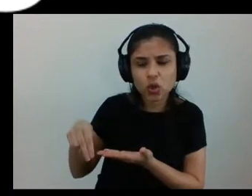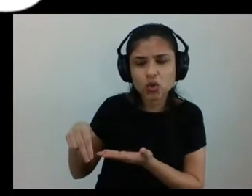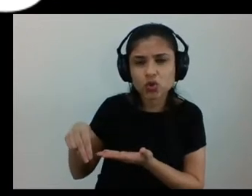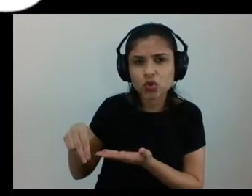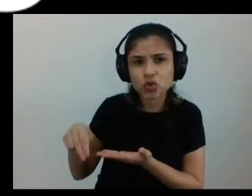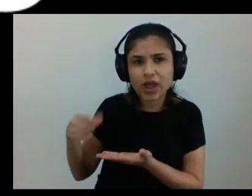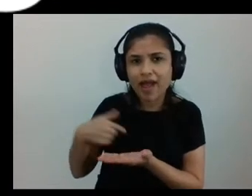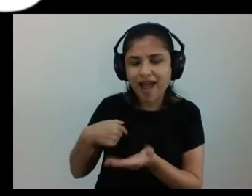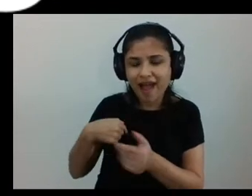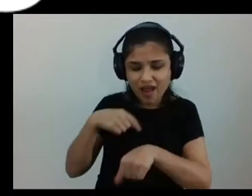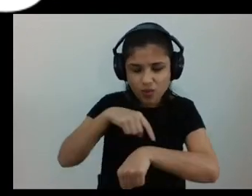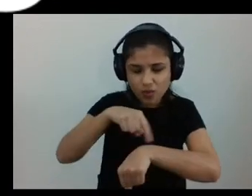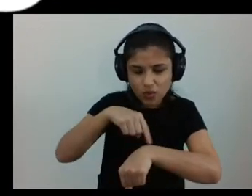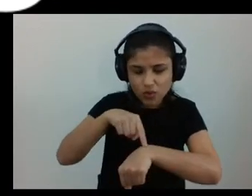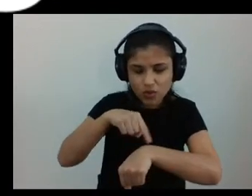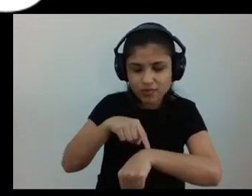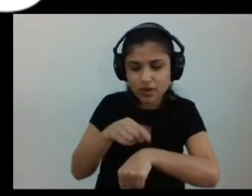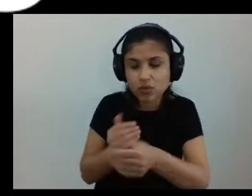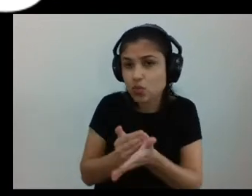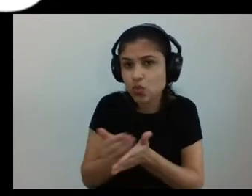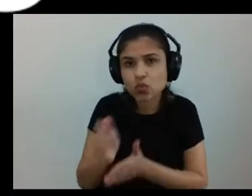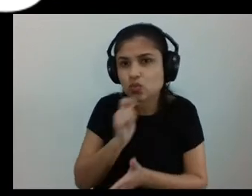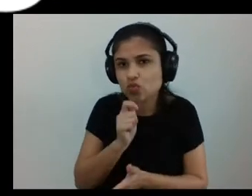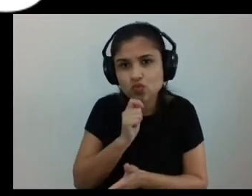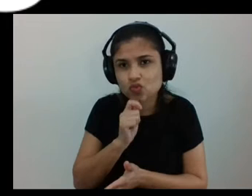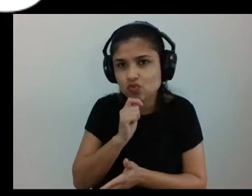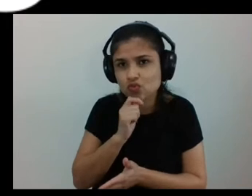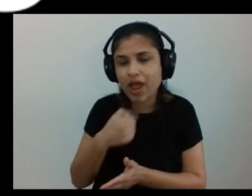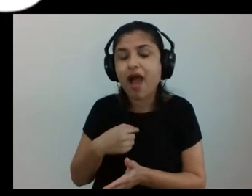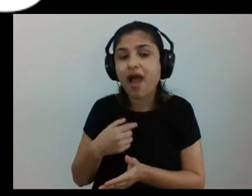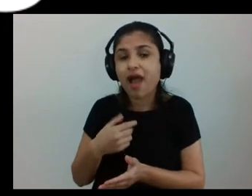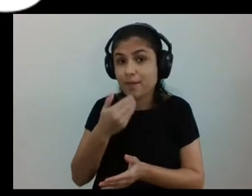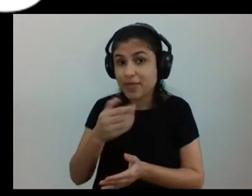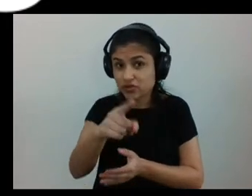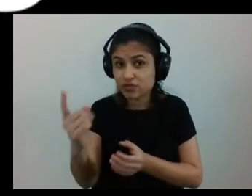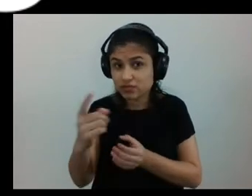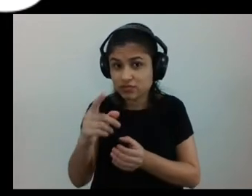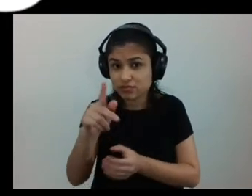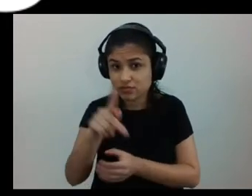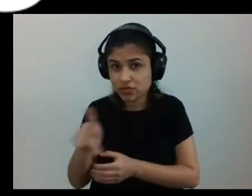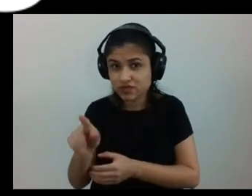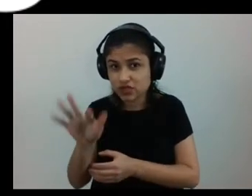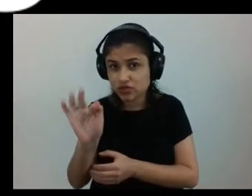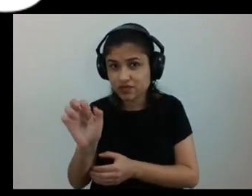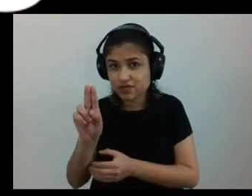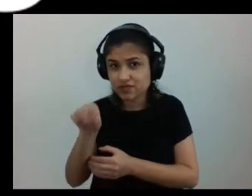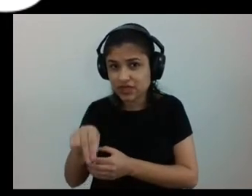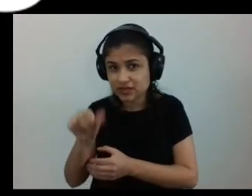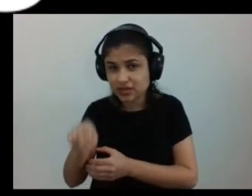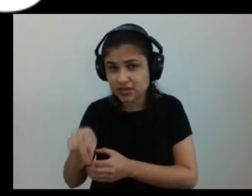ao cronômetro, então eu pediria que voltasse novamente à fala do professor Fernando. A